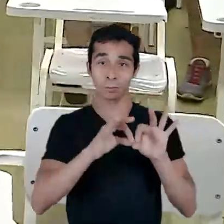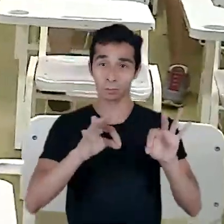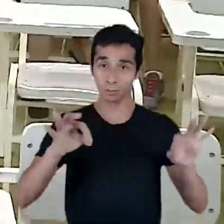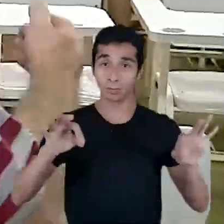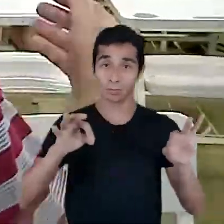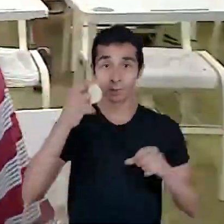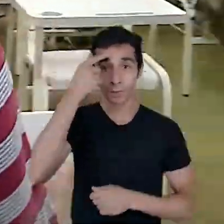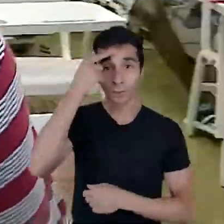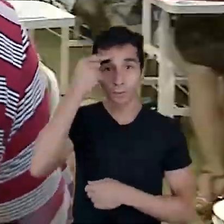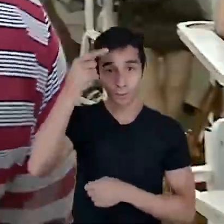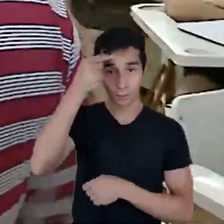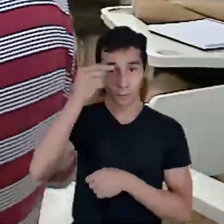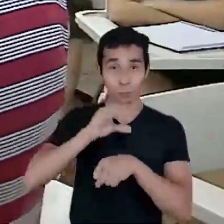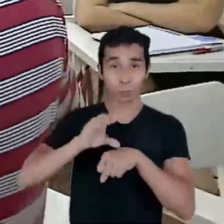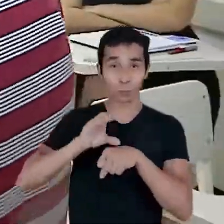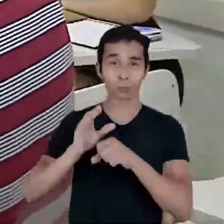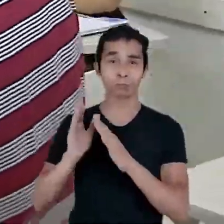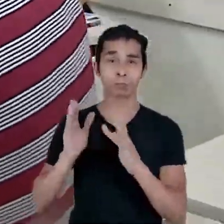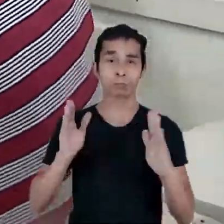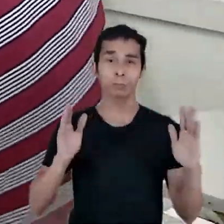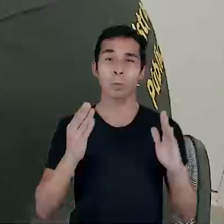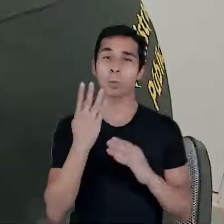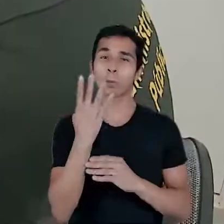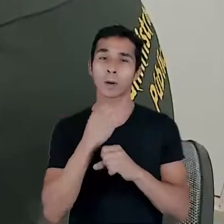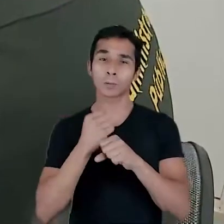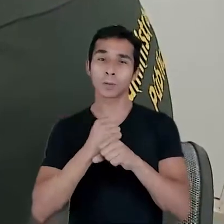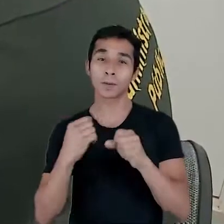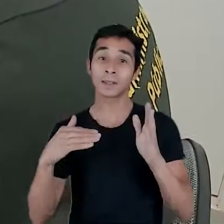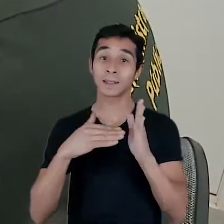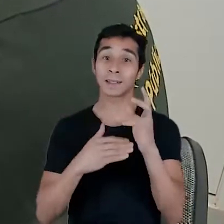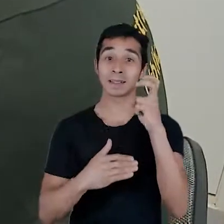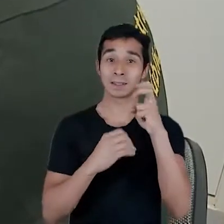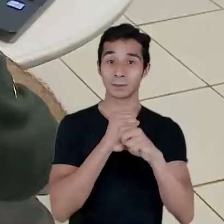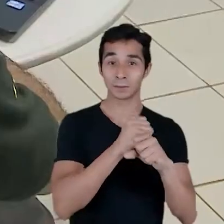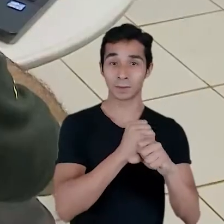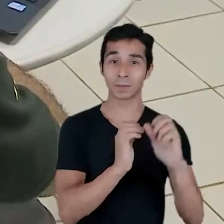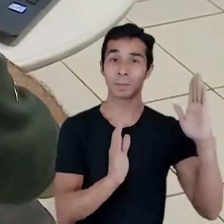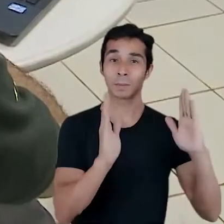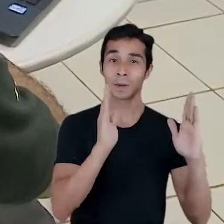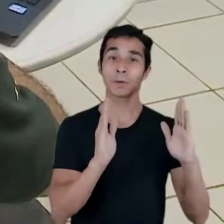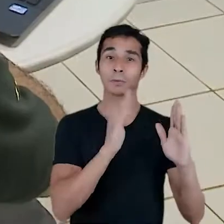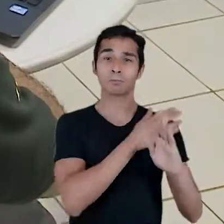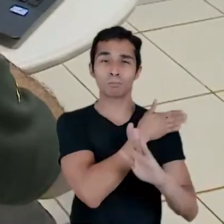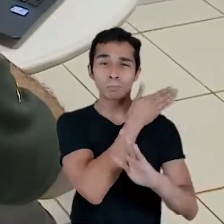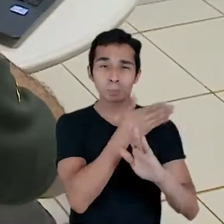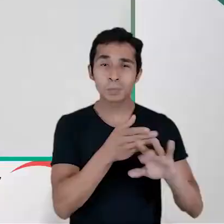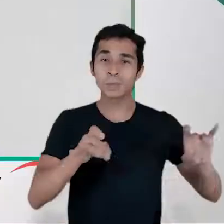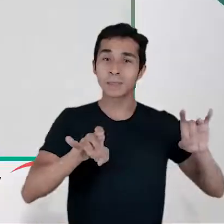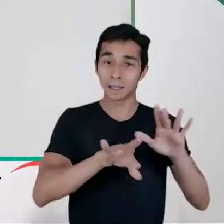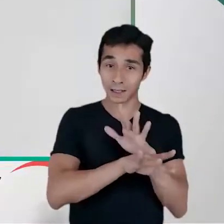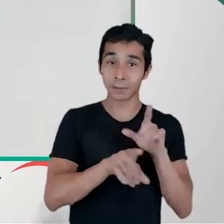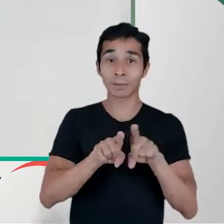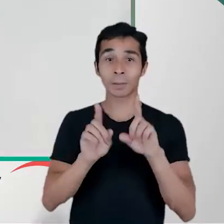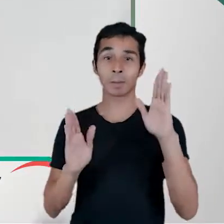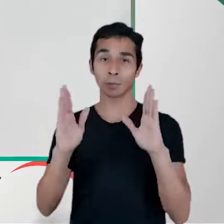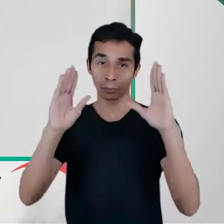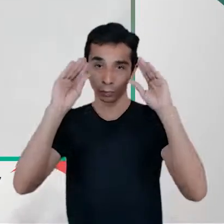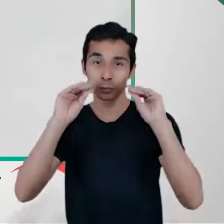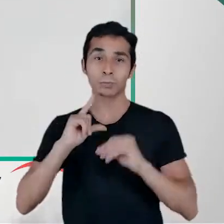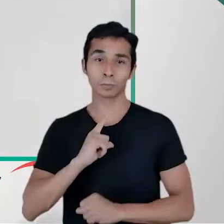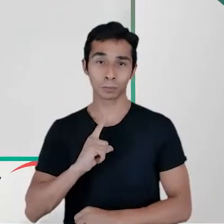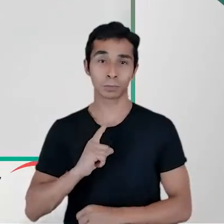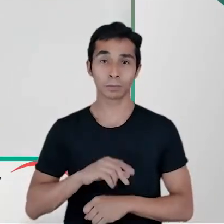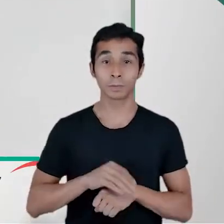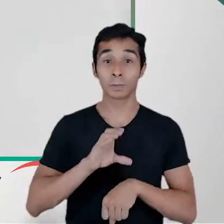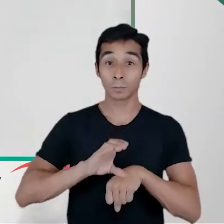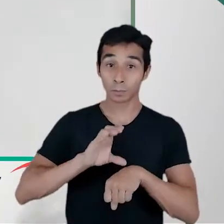A graduação tem a duração de 4 a 5 anos e é ofertada nos períodos integral e noturno. O curso de administração